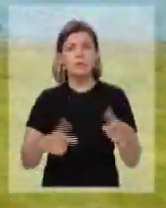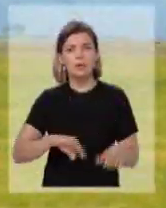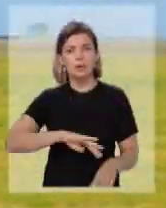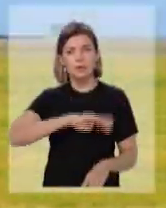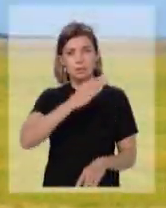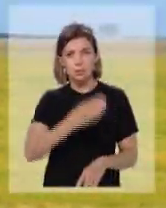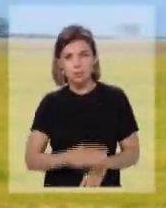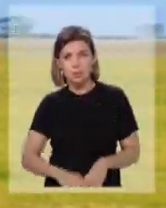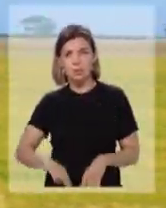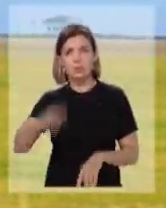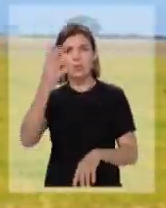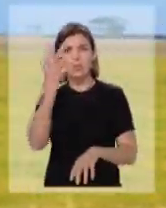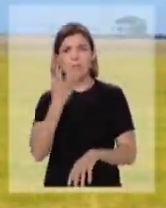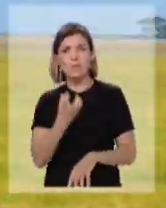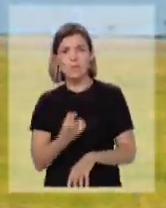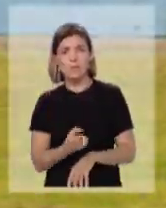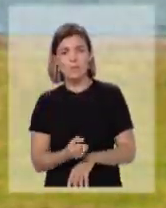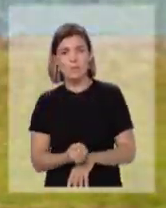Savanas.